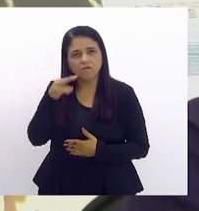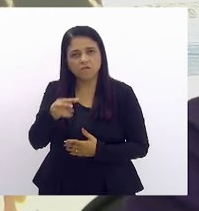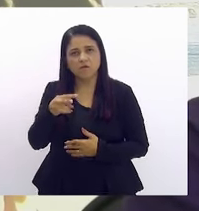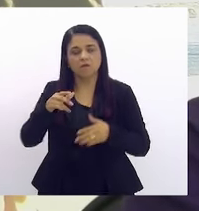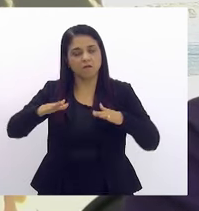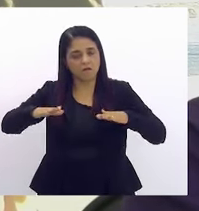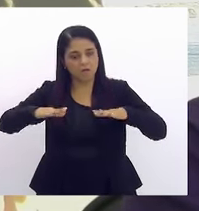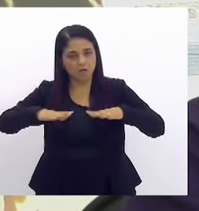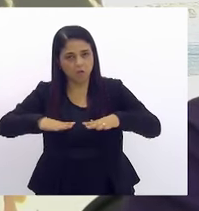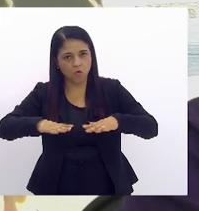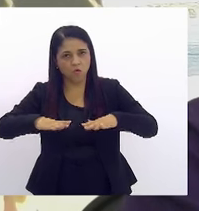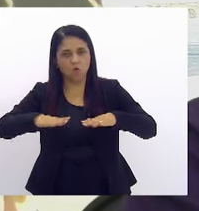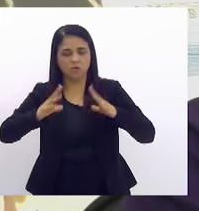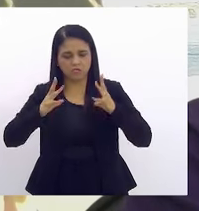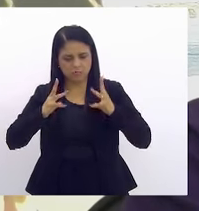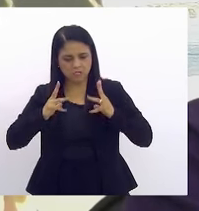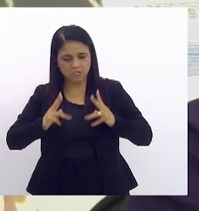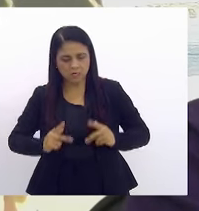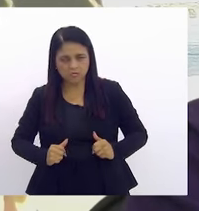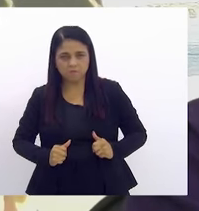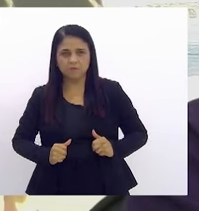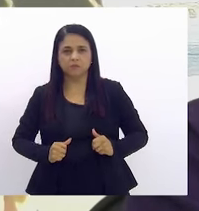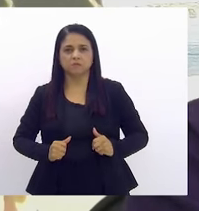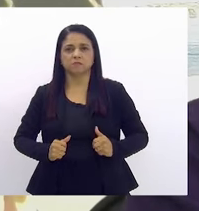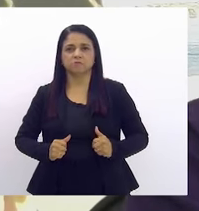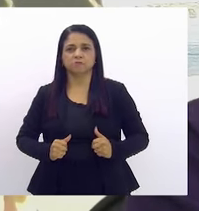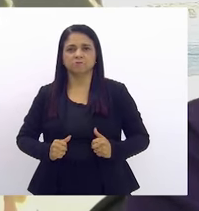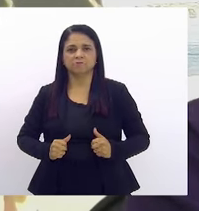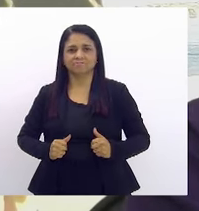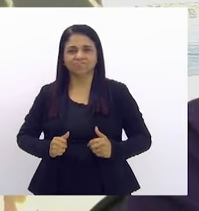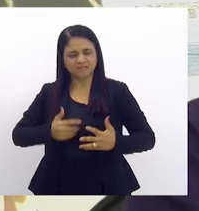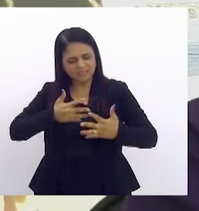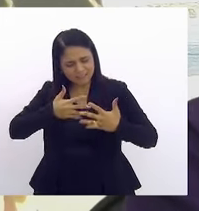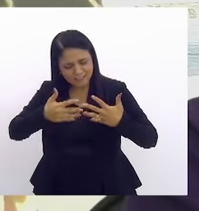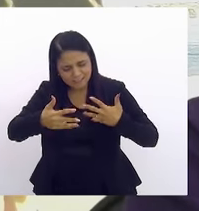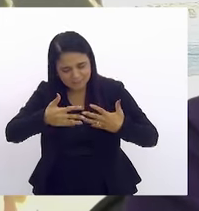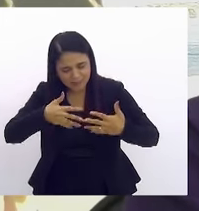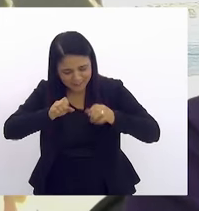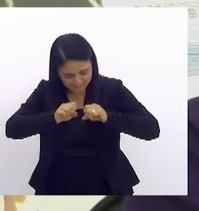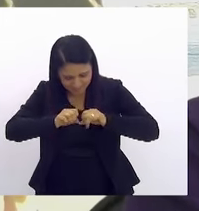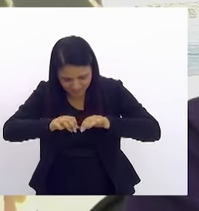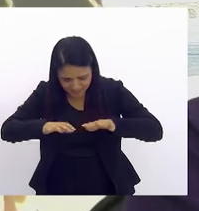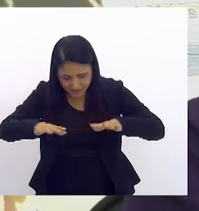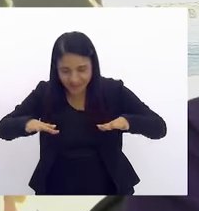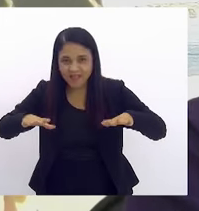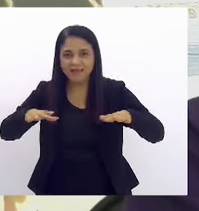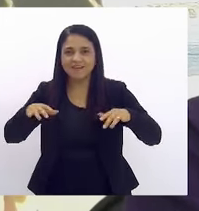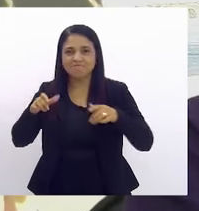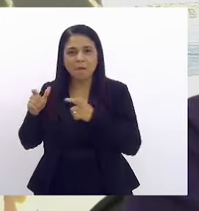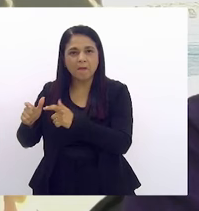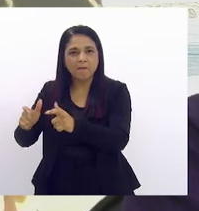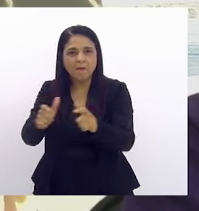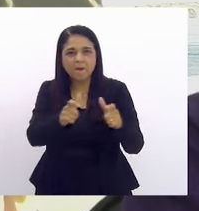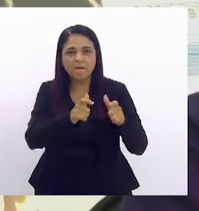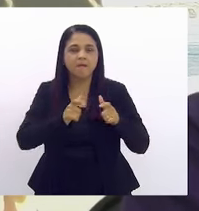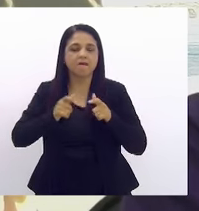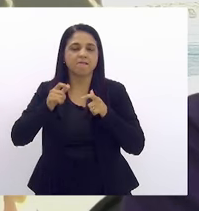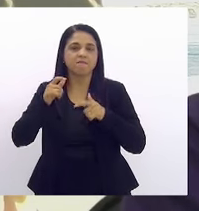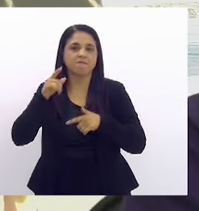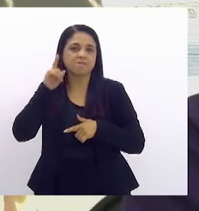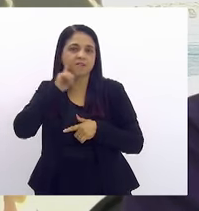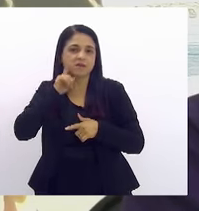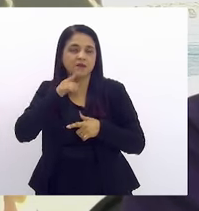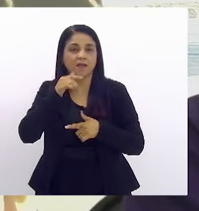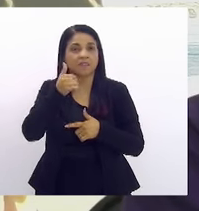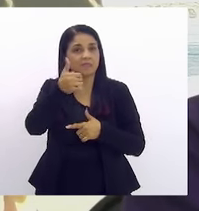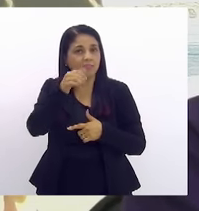lagoas resplandecentes, límpidas, por toda a região de Maricá. Esse é o nosso objetivo aqui para os próximos 10,